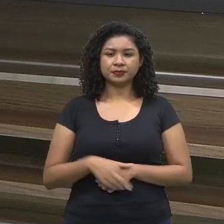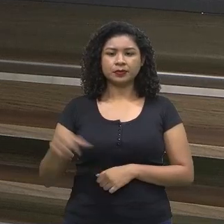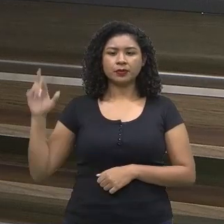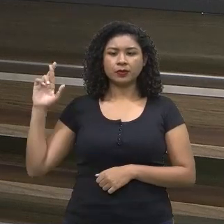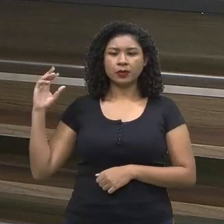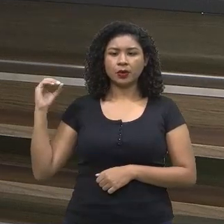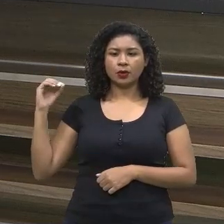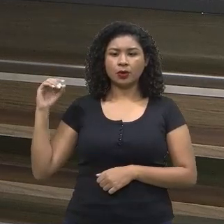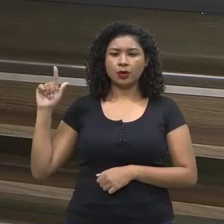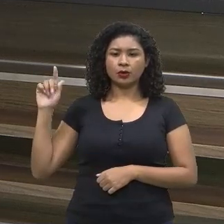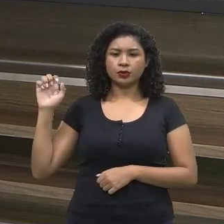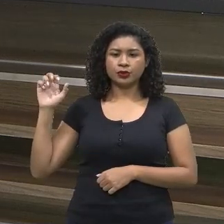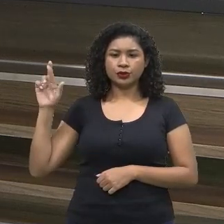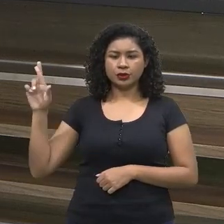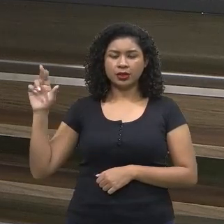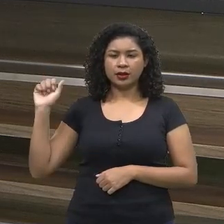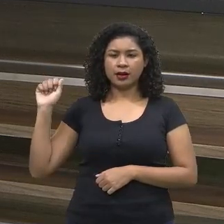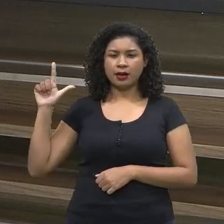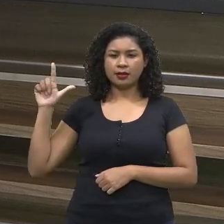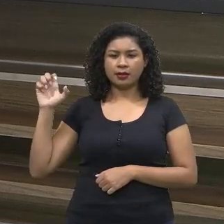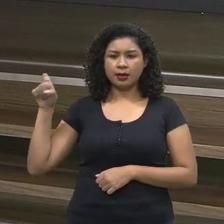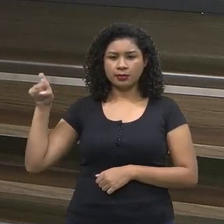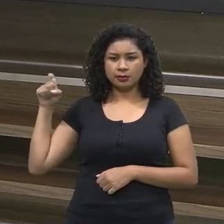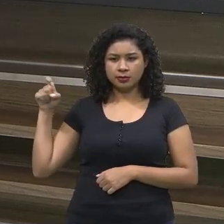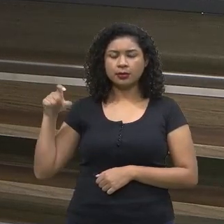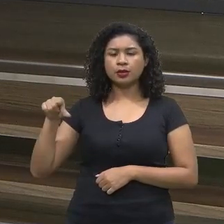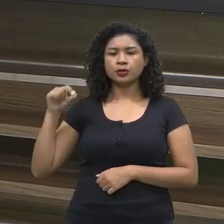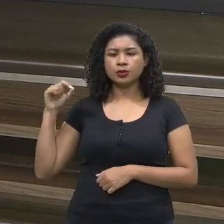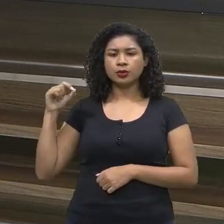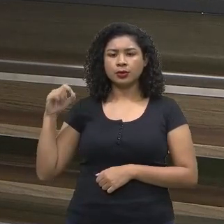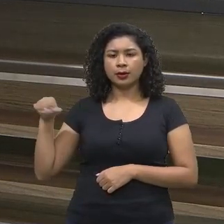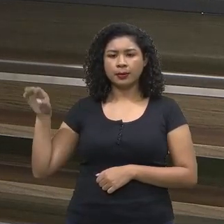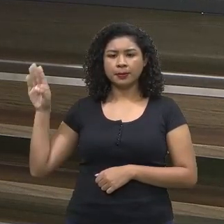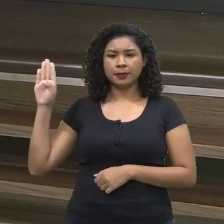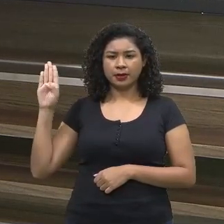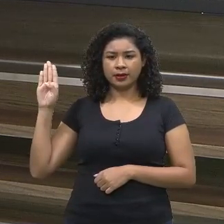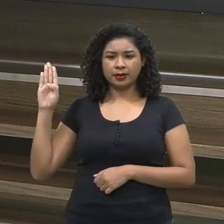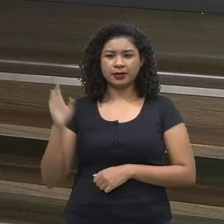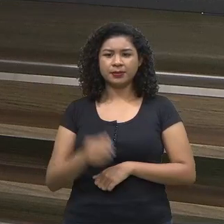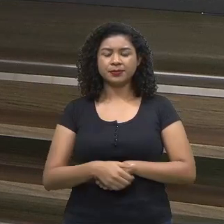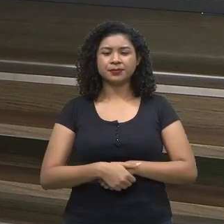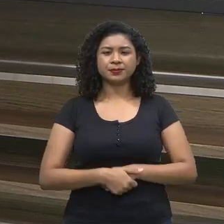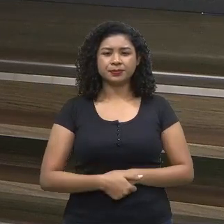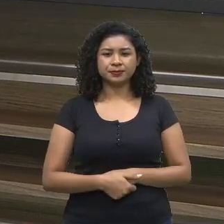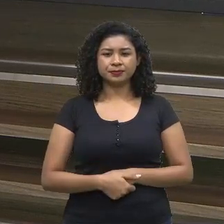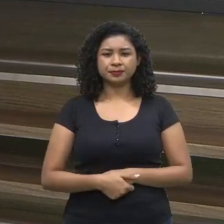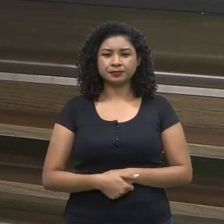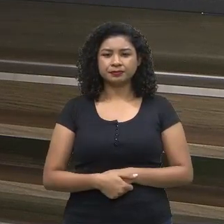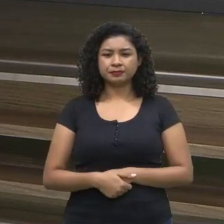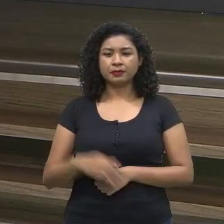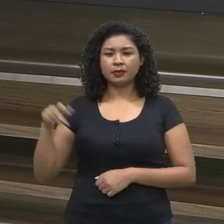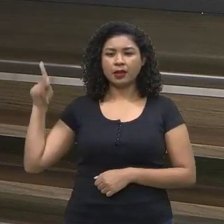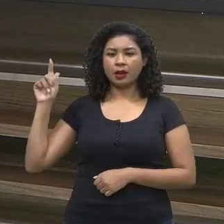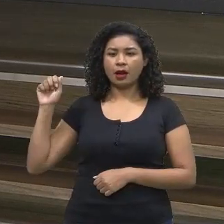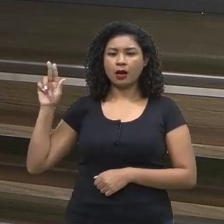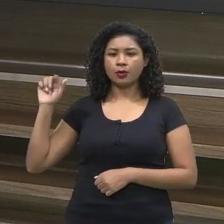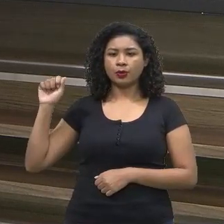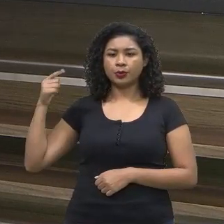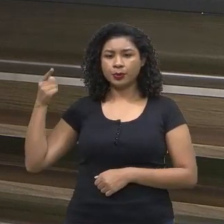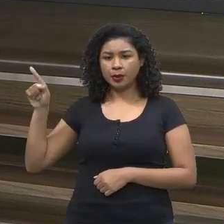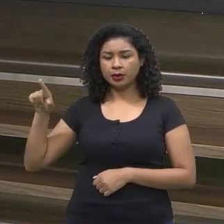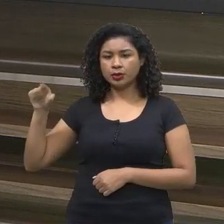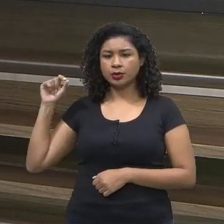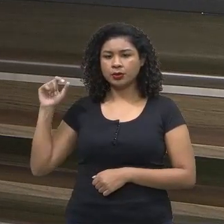Roger Alex, ele está dizendo que é a letra B. Cauã está dizendo que é a A. E